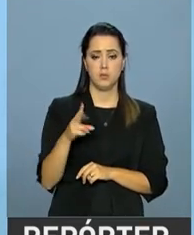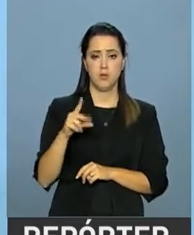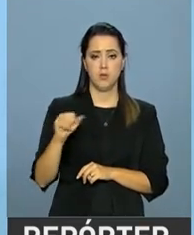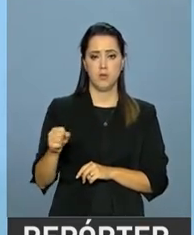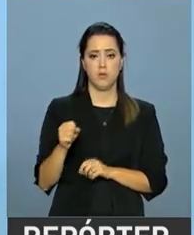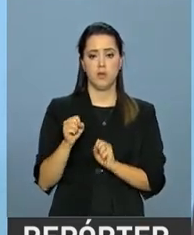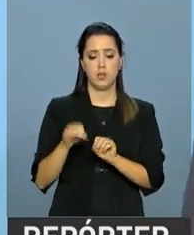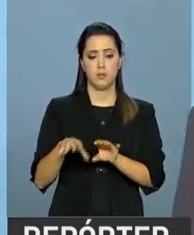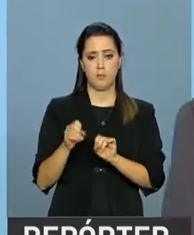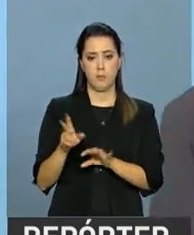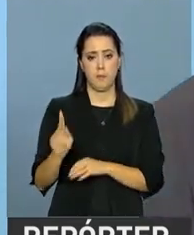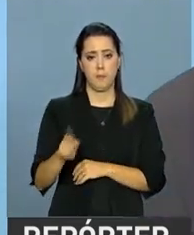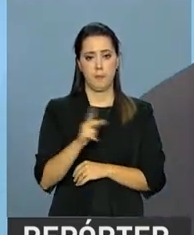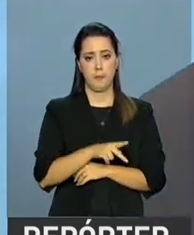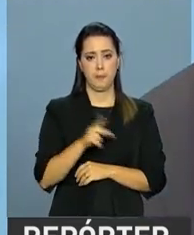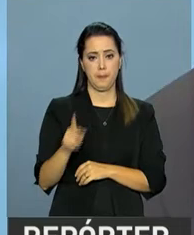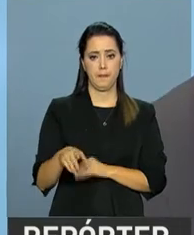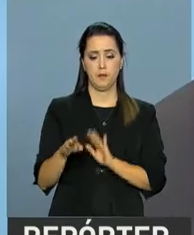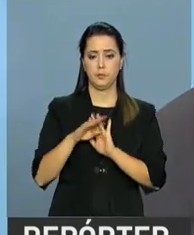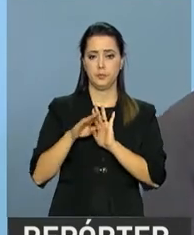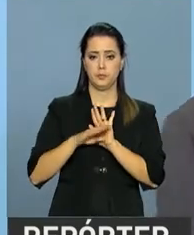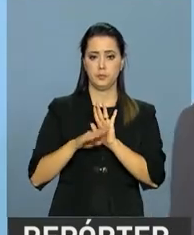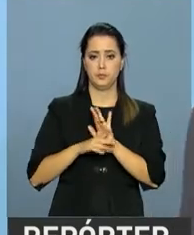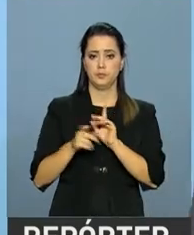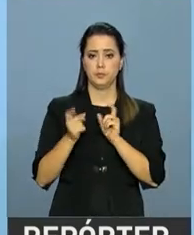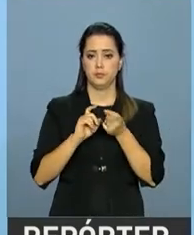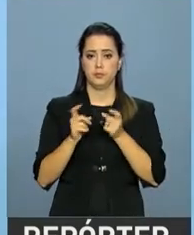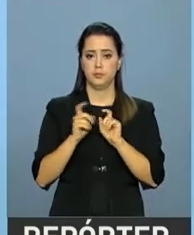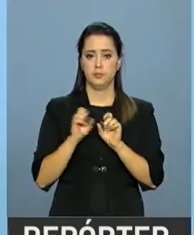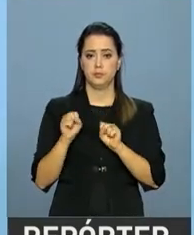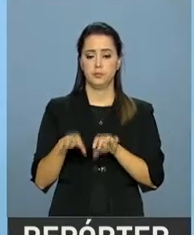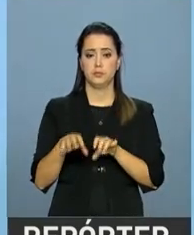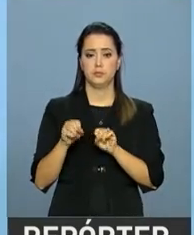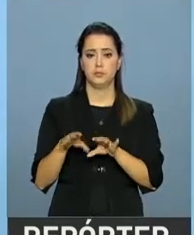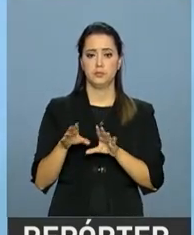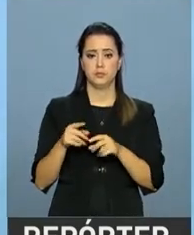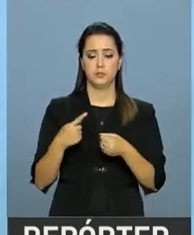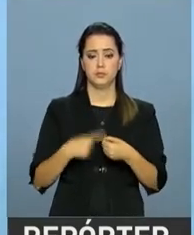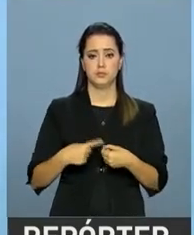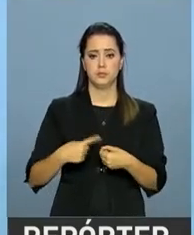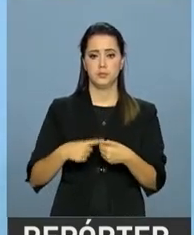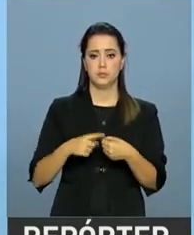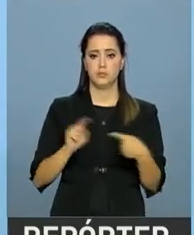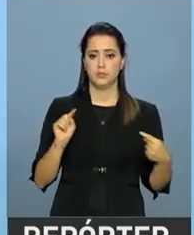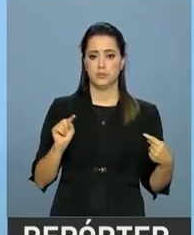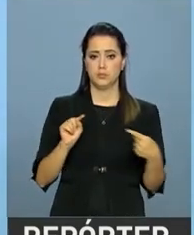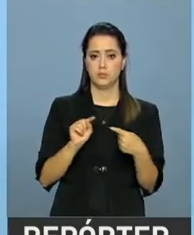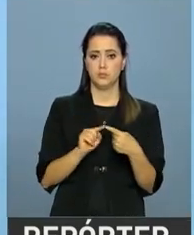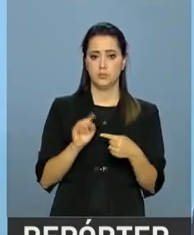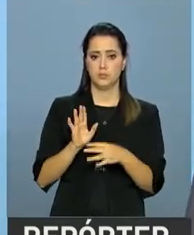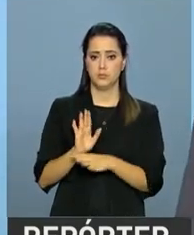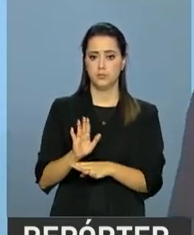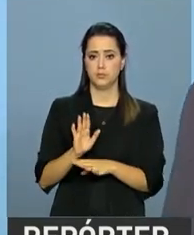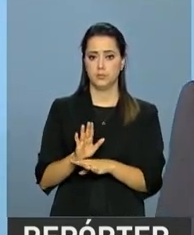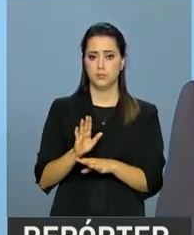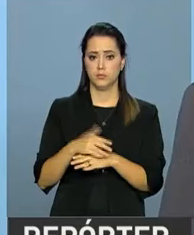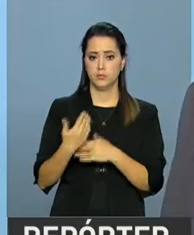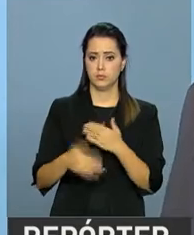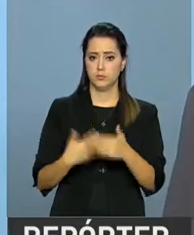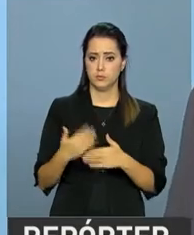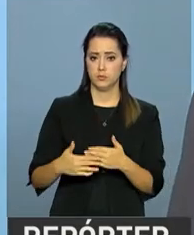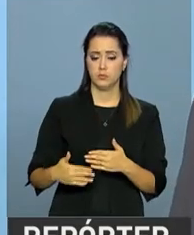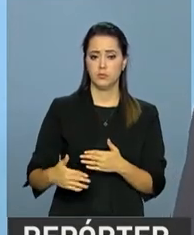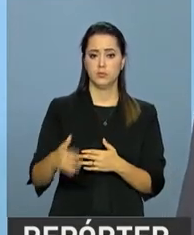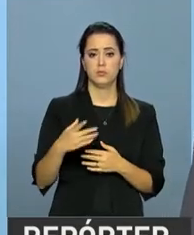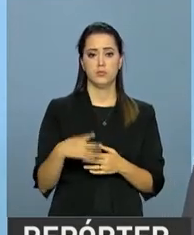lançado o programa de gestão para a educação municipal gem o objetivo de apoiar a formação continuada dos dirigentes e